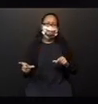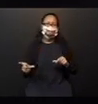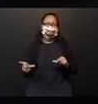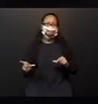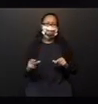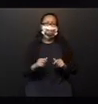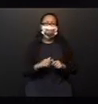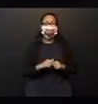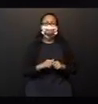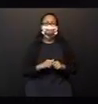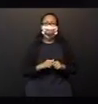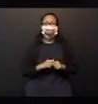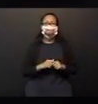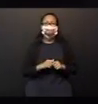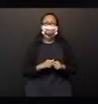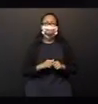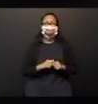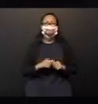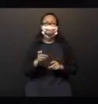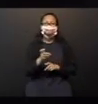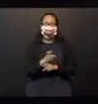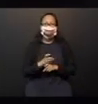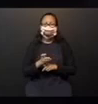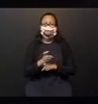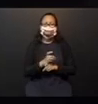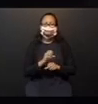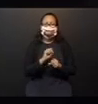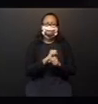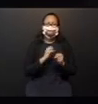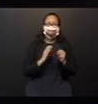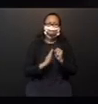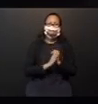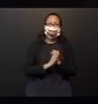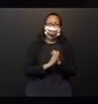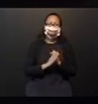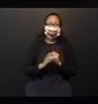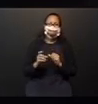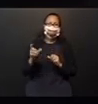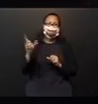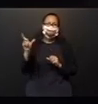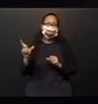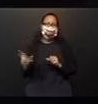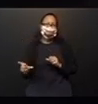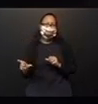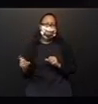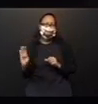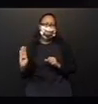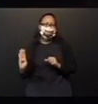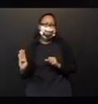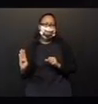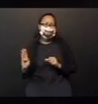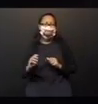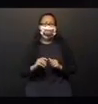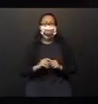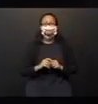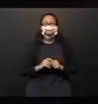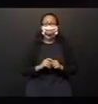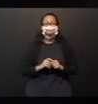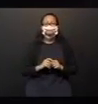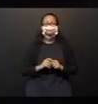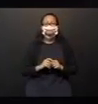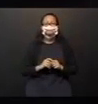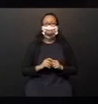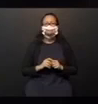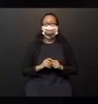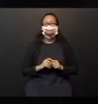atribua um adjetivo a cada substantivo, anotando-o na coluna B. Então, vamos ver? Só, assim,